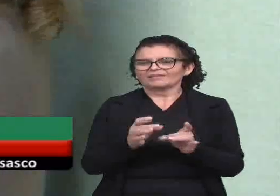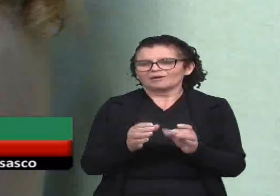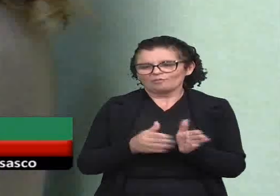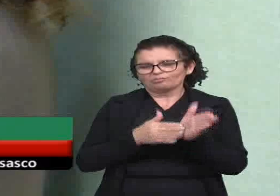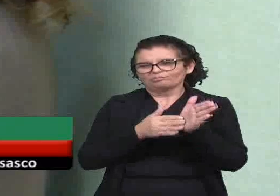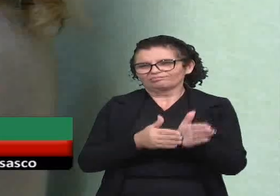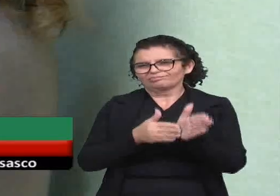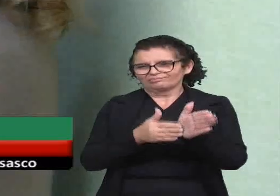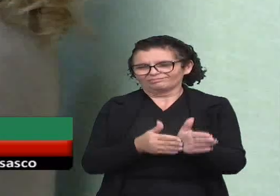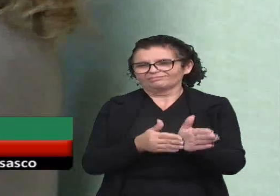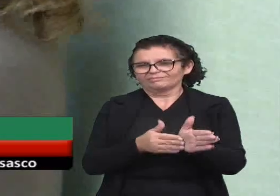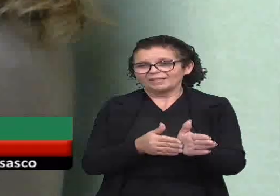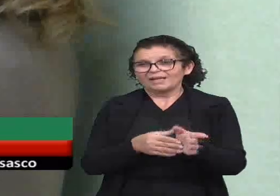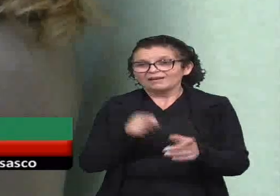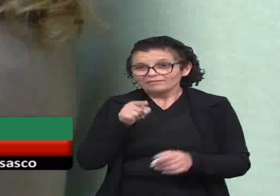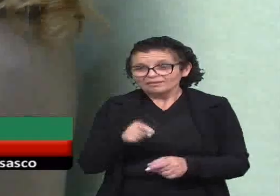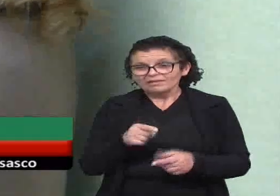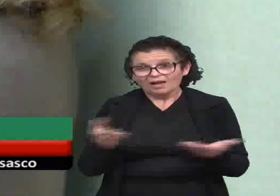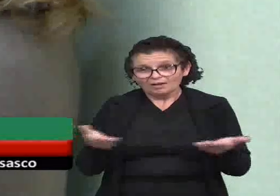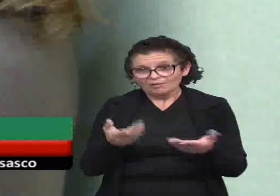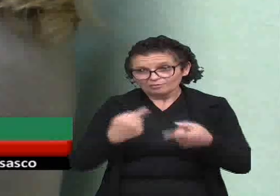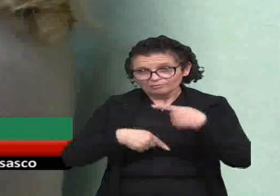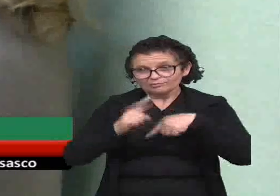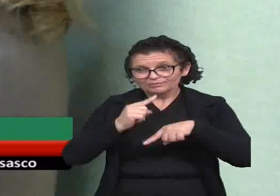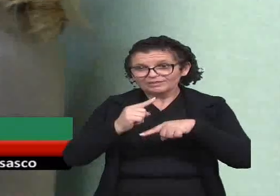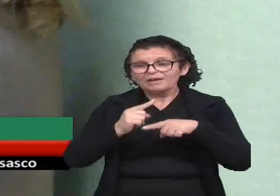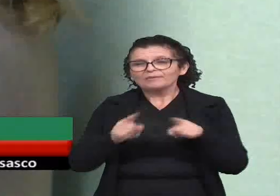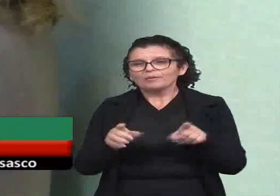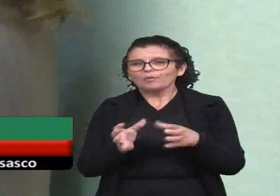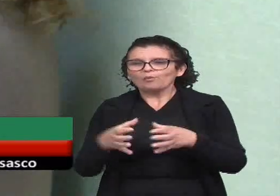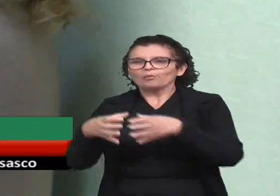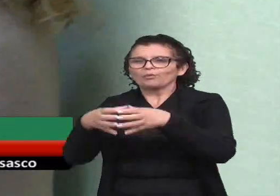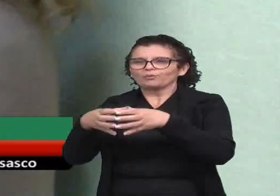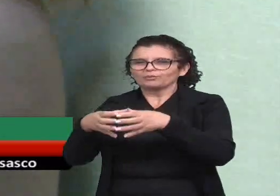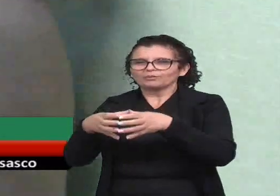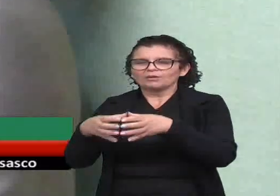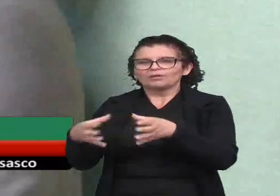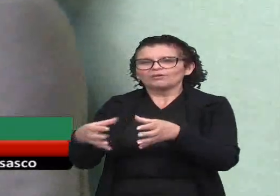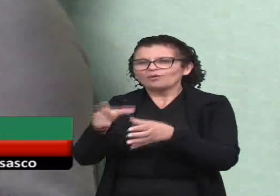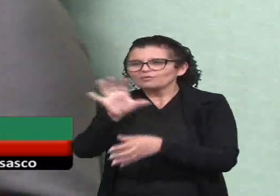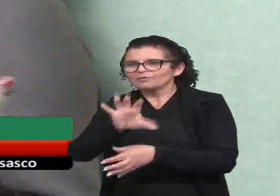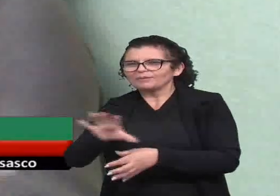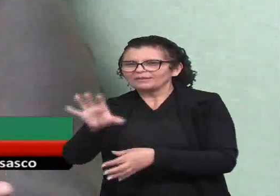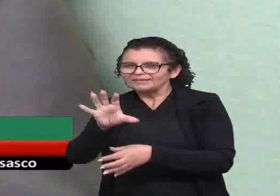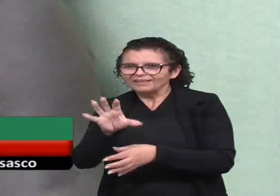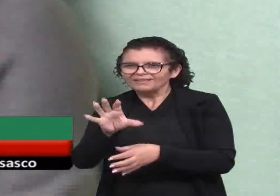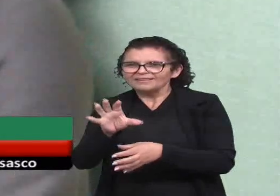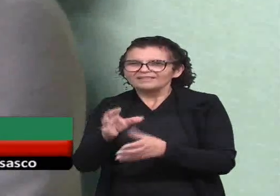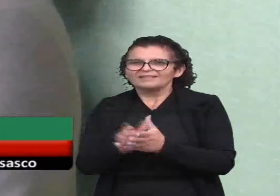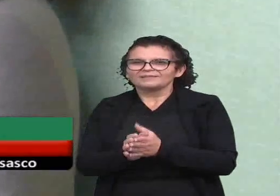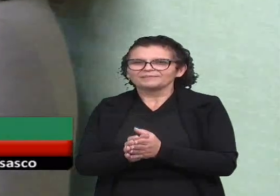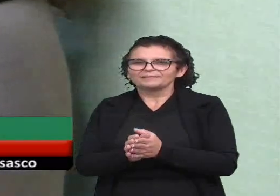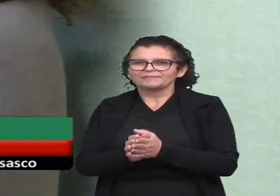eles seguirão. E você agora, né, fará parte de um novo setor, de uma nova